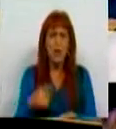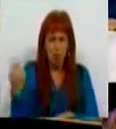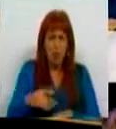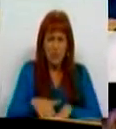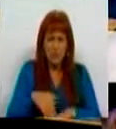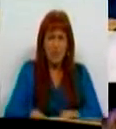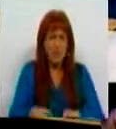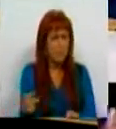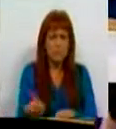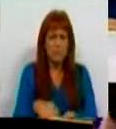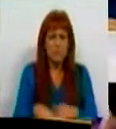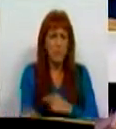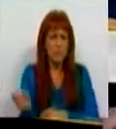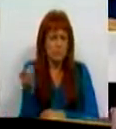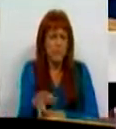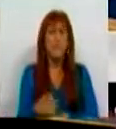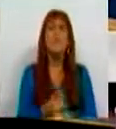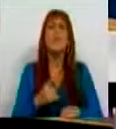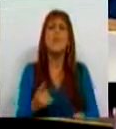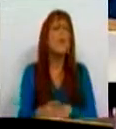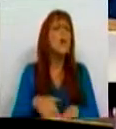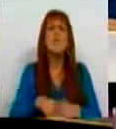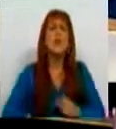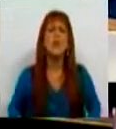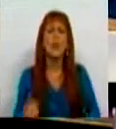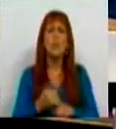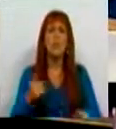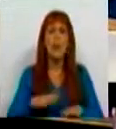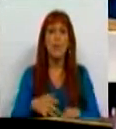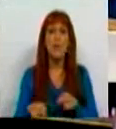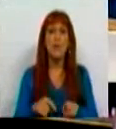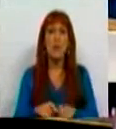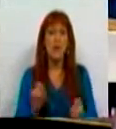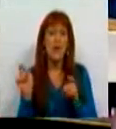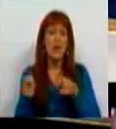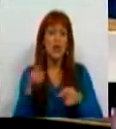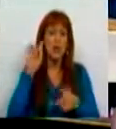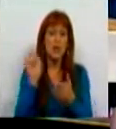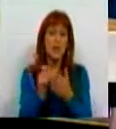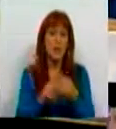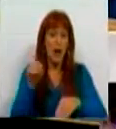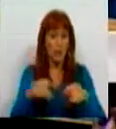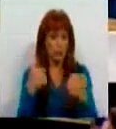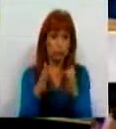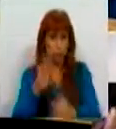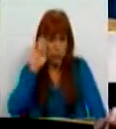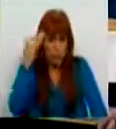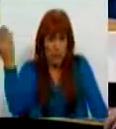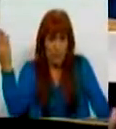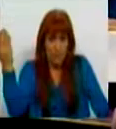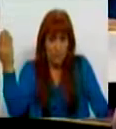ter agido, mas não o fez. Mas por que razão não o fez? Por razões de gestão do calendário eleitoral. Isso está à vista de todos.